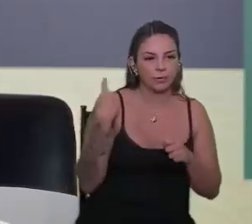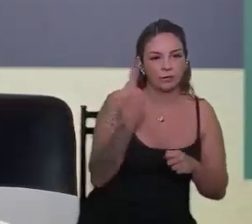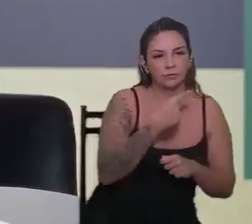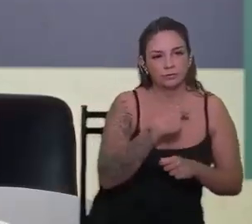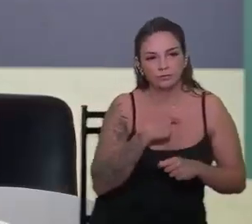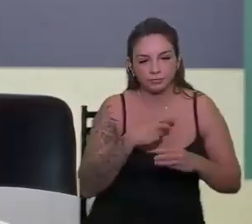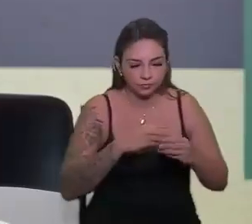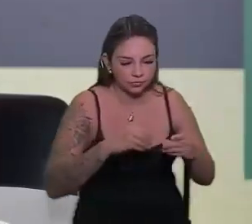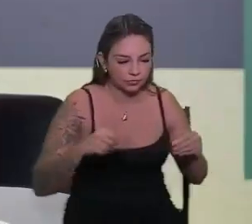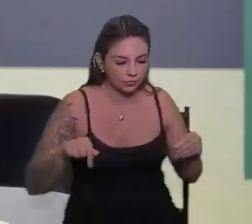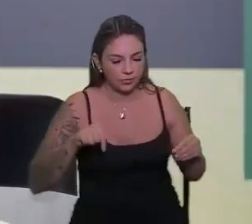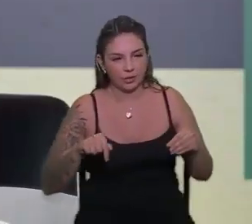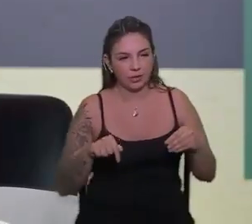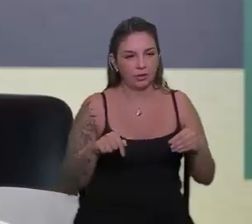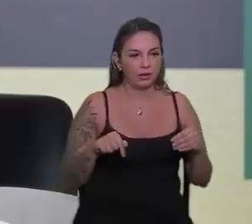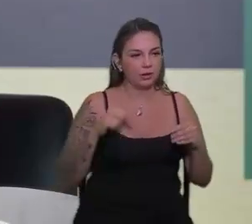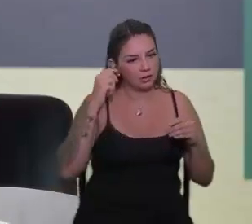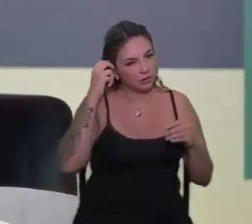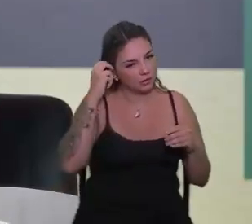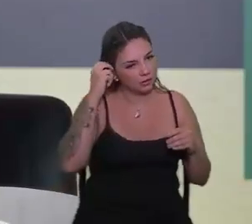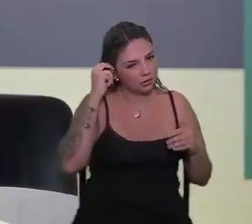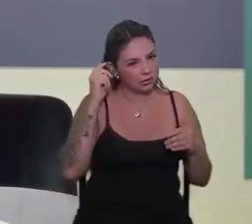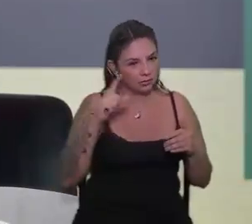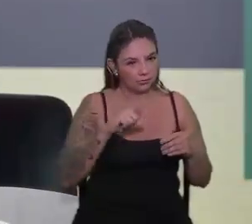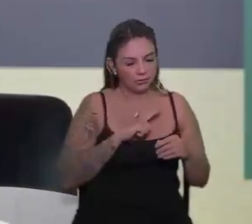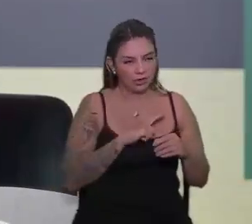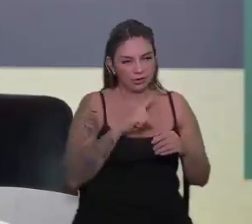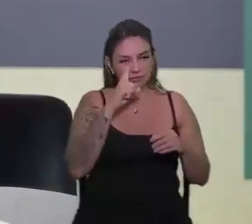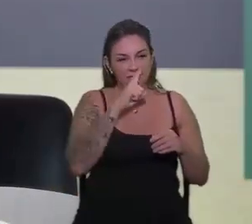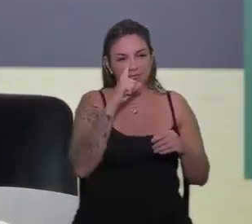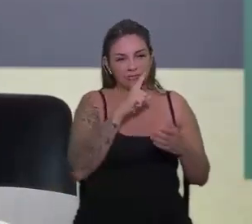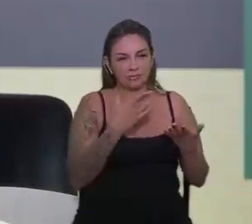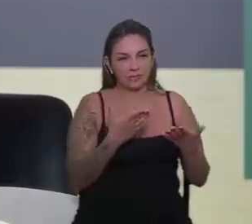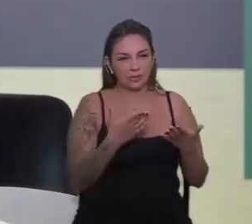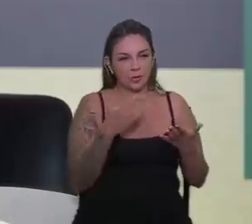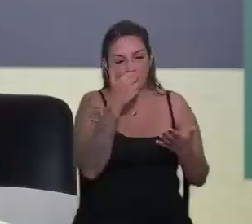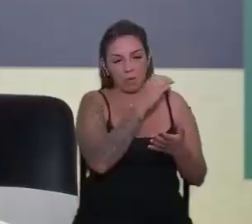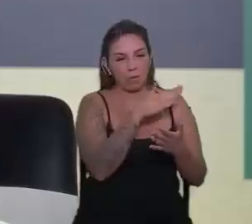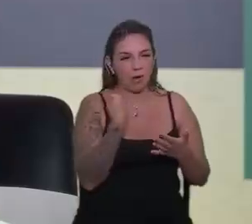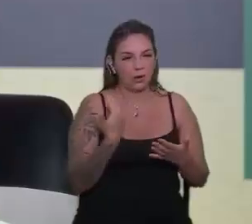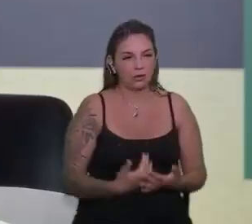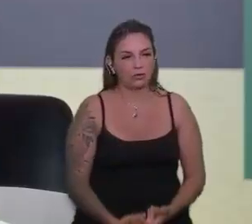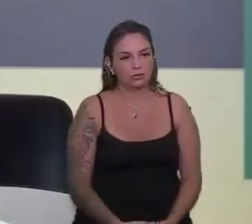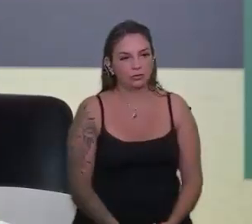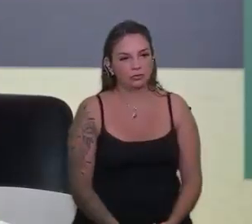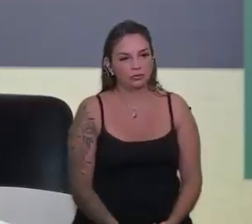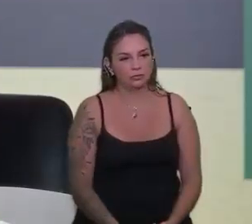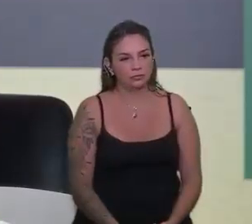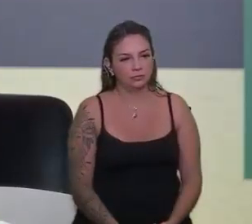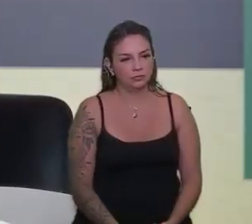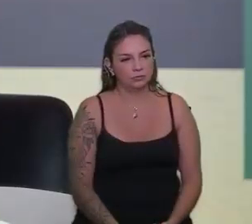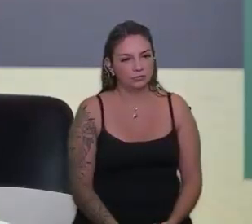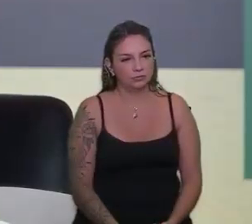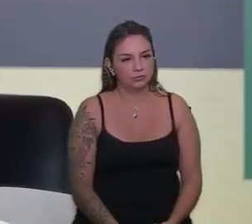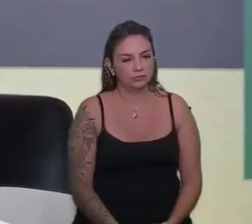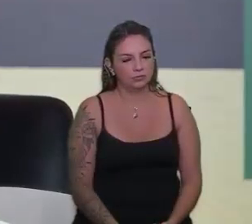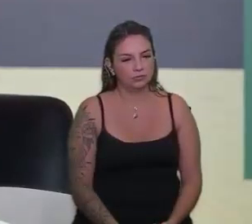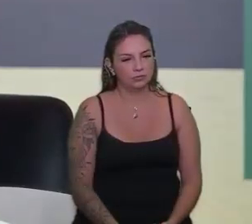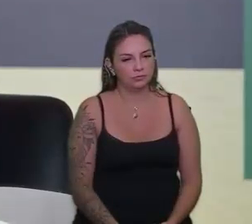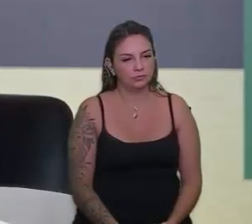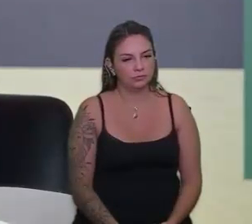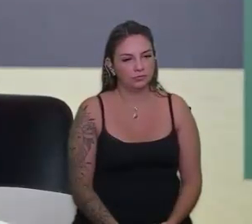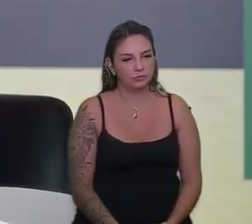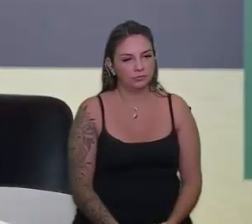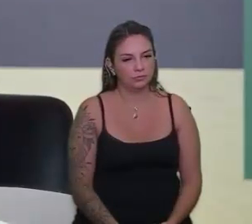o nosso solo fique deficitário e quase morto. Então, o livro ele